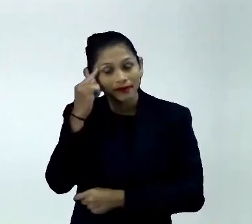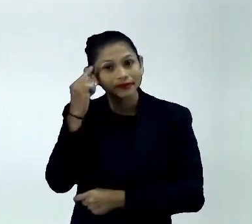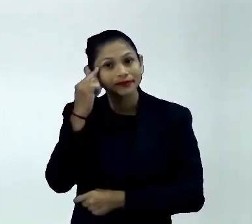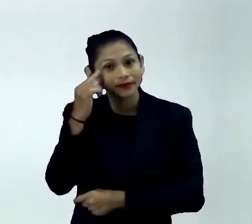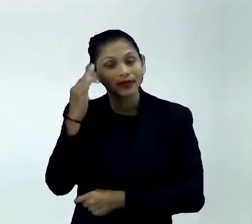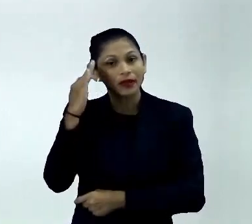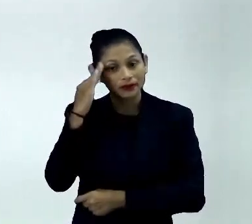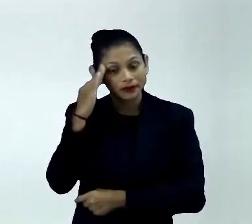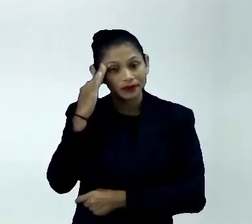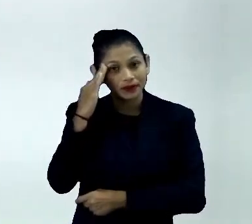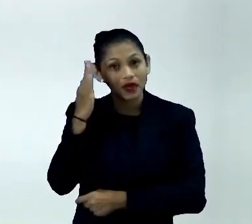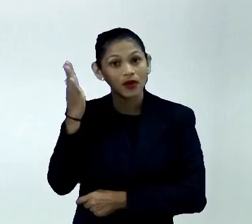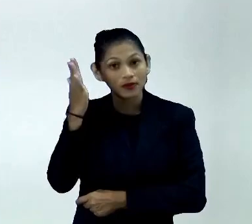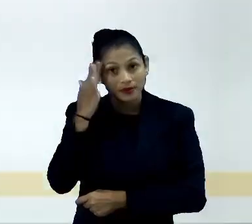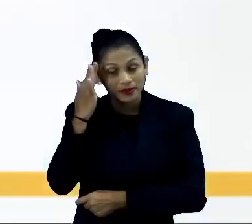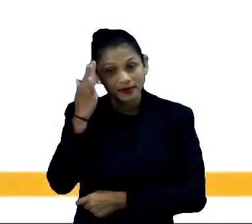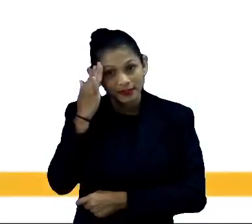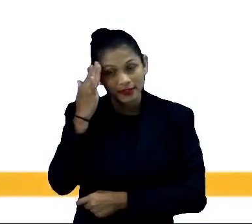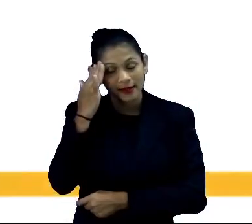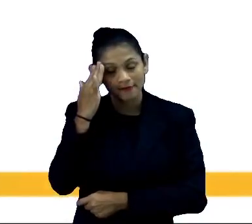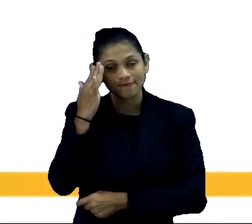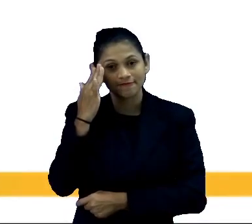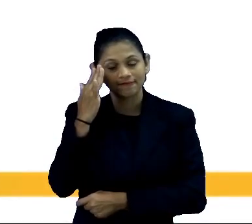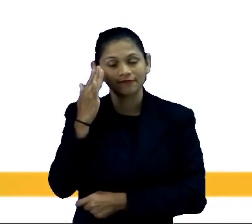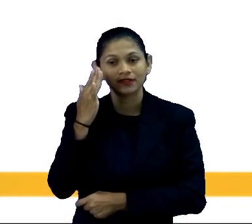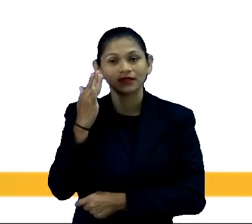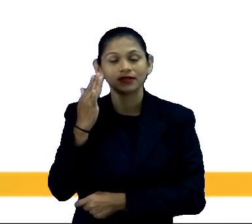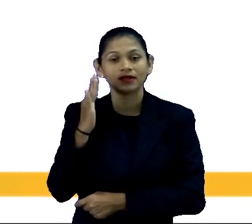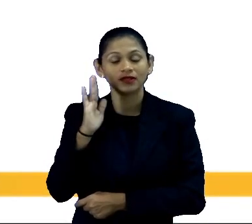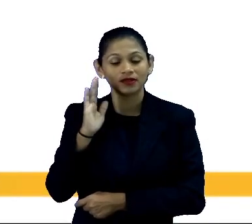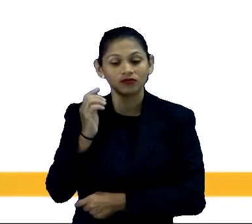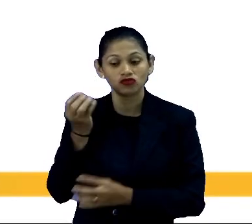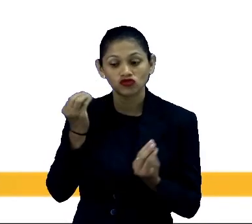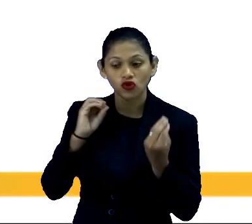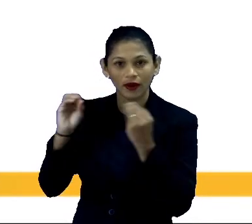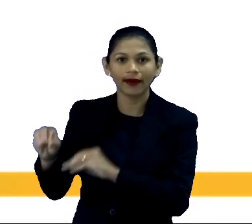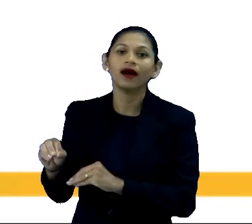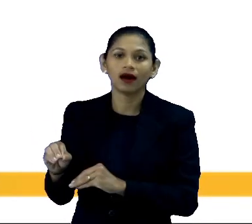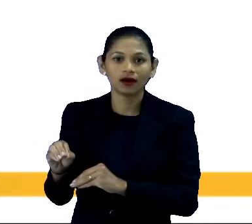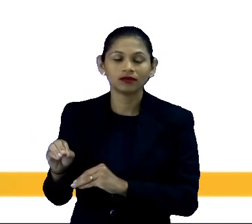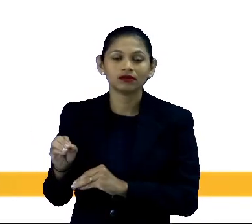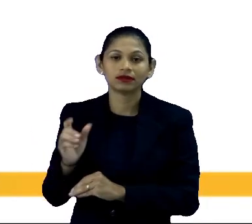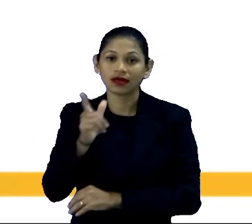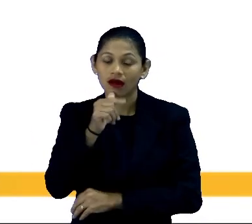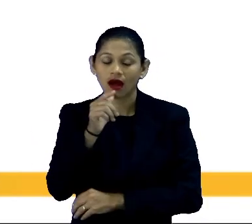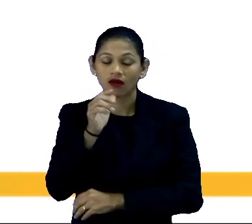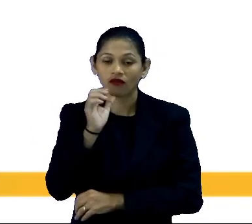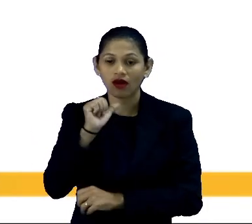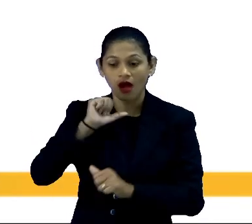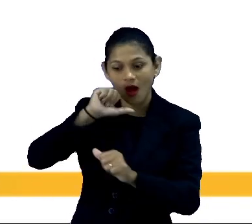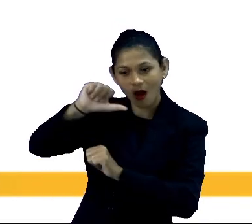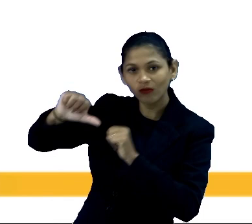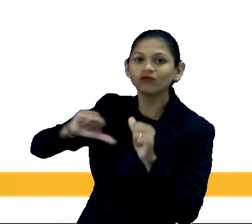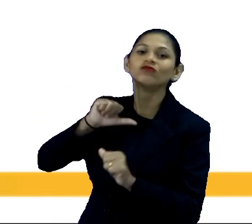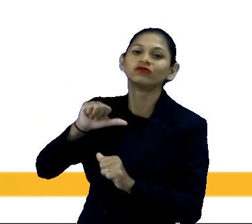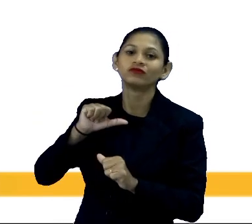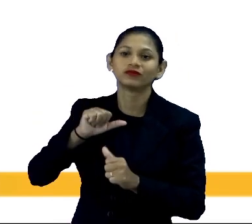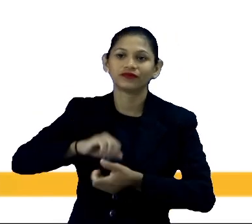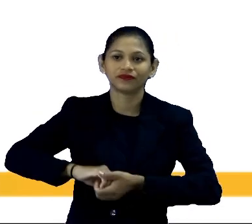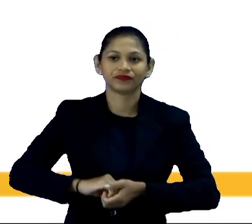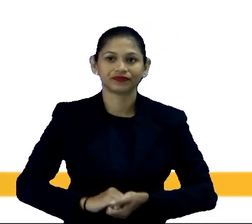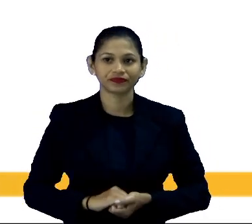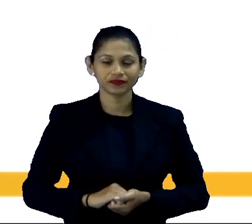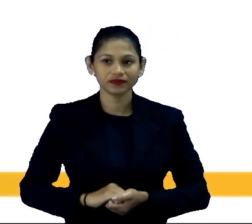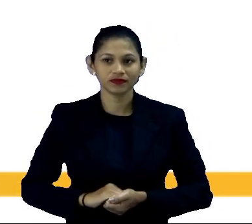isso que aí o sapo foi esperto, tá bom? Vamos lá, voltando para a questão. Por isso que a questão aí é a letra A, no fogo, tá? Embora os